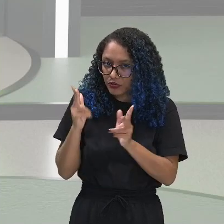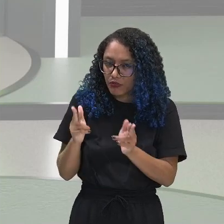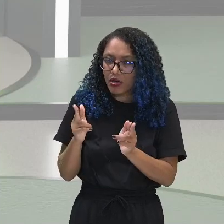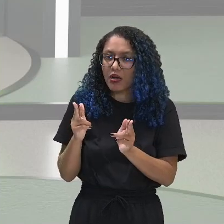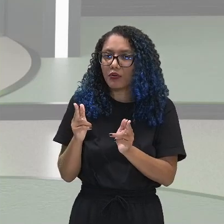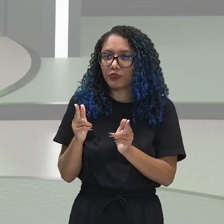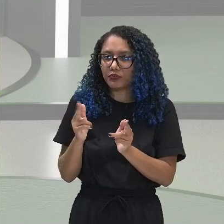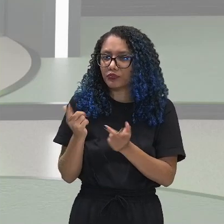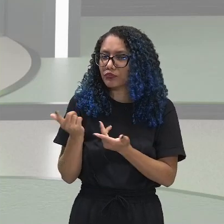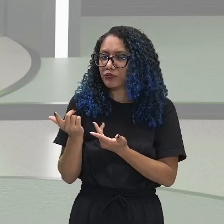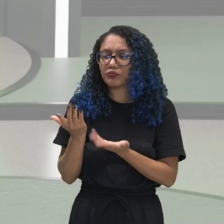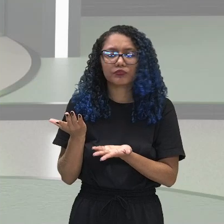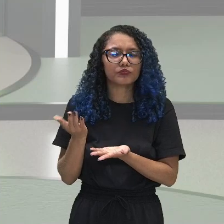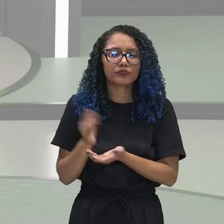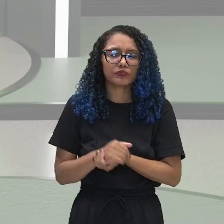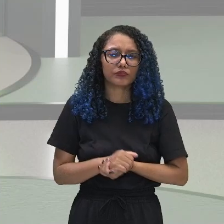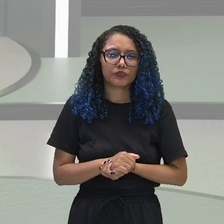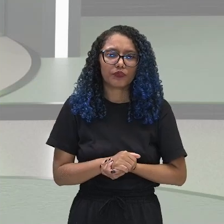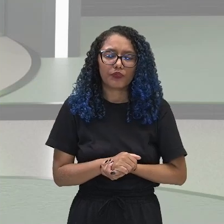nosso campo de visão,